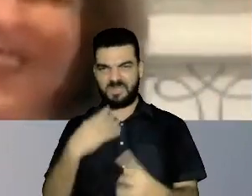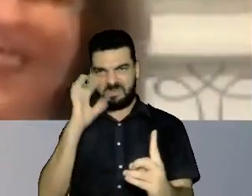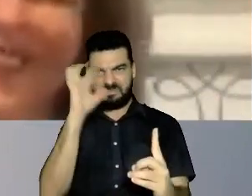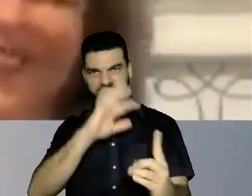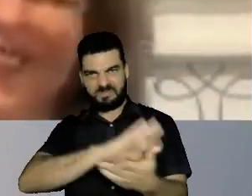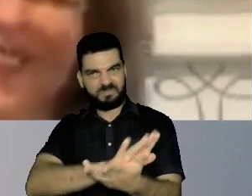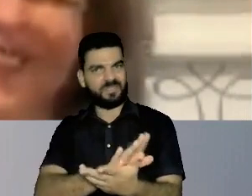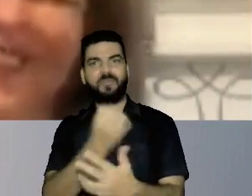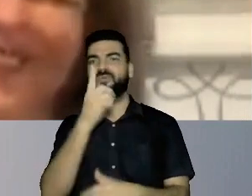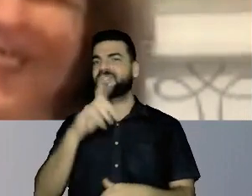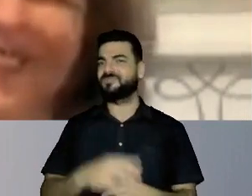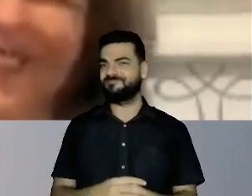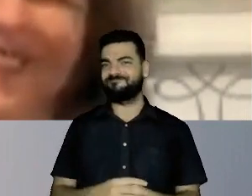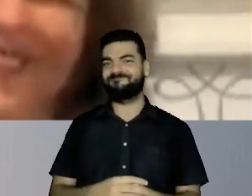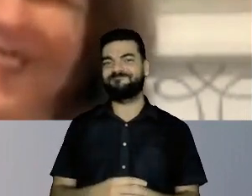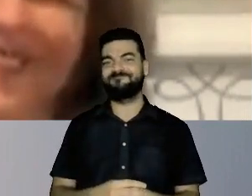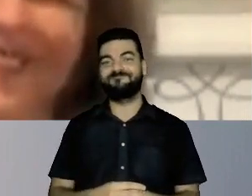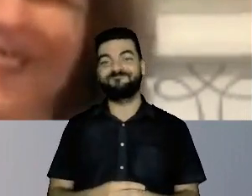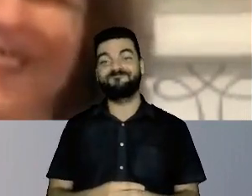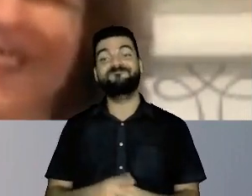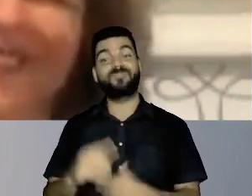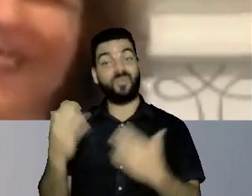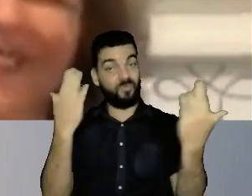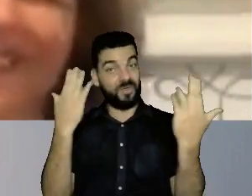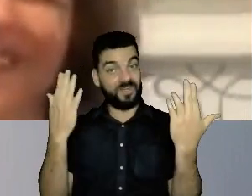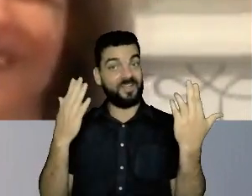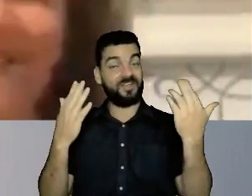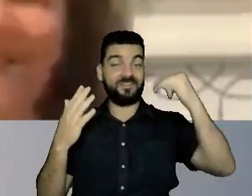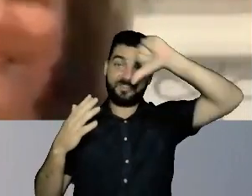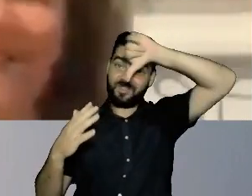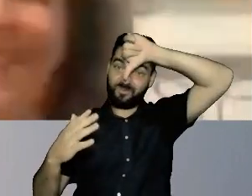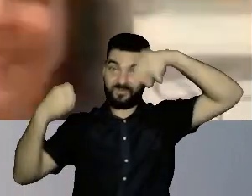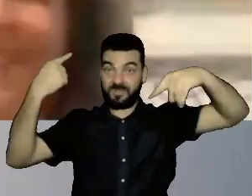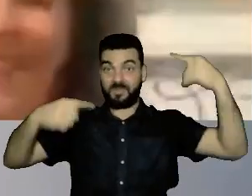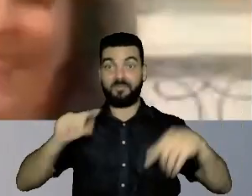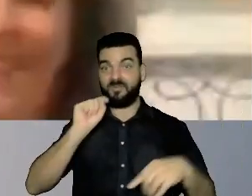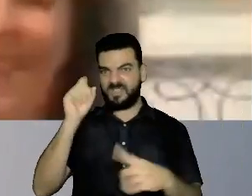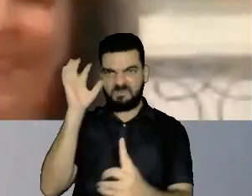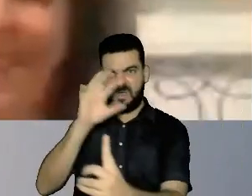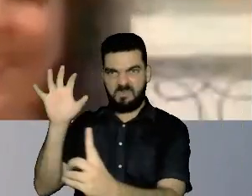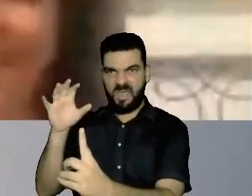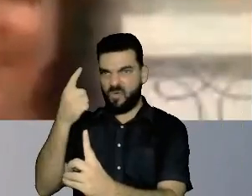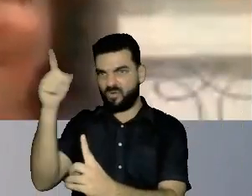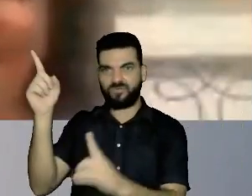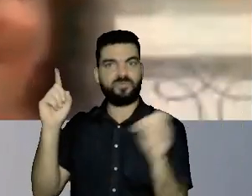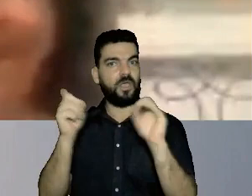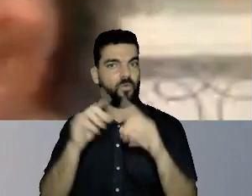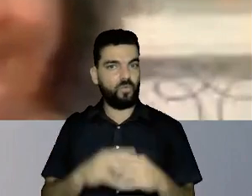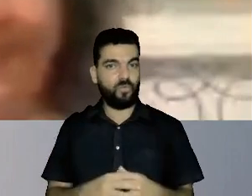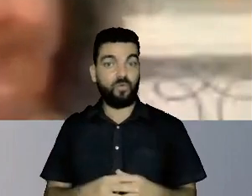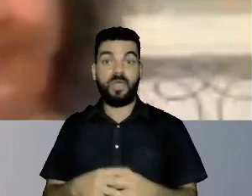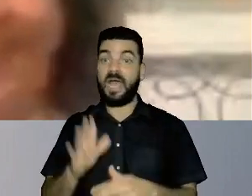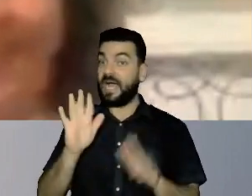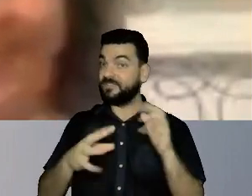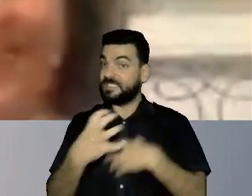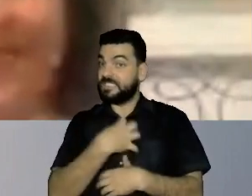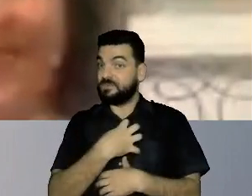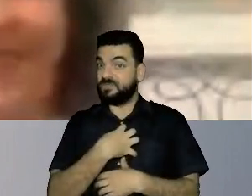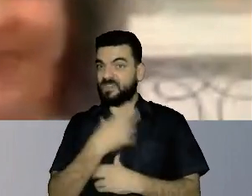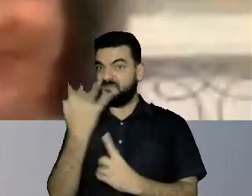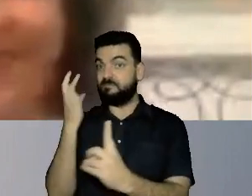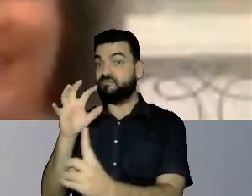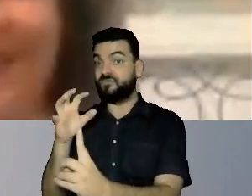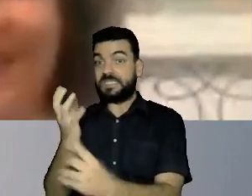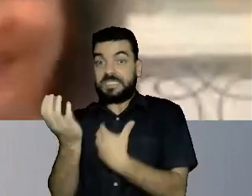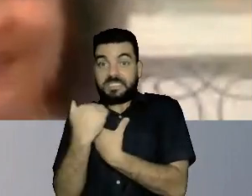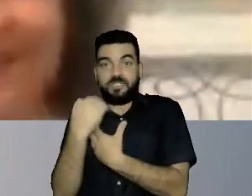tem que ser feito todos os dias, né? A gente tem que olhar para os estereótipos e desmascará-los todos os dias quando a gente